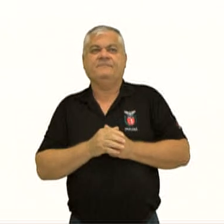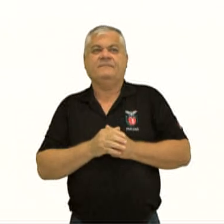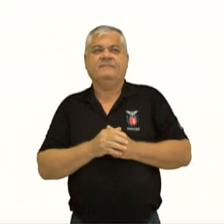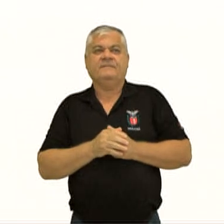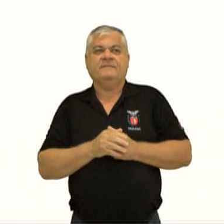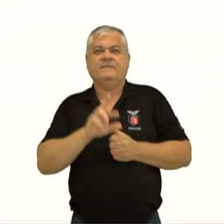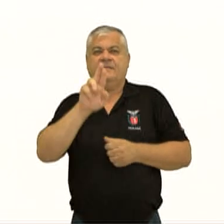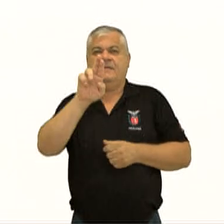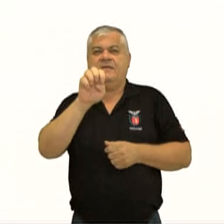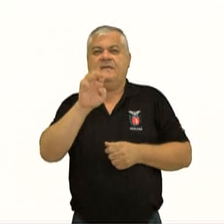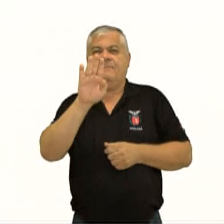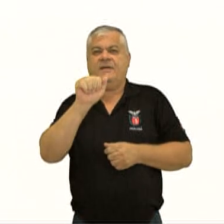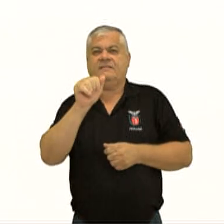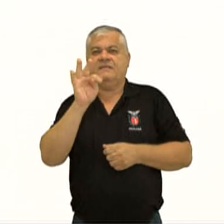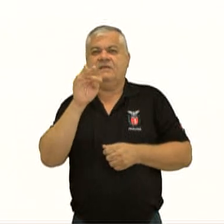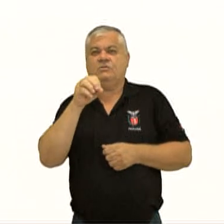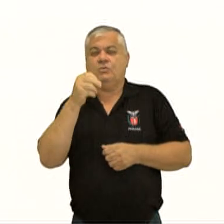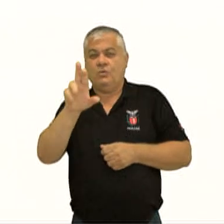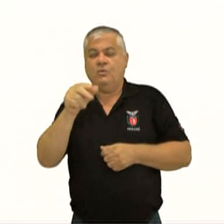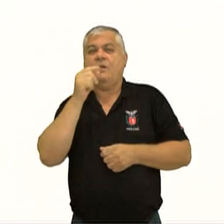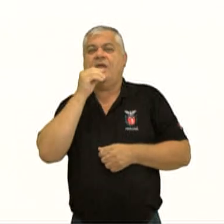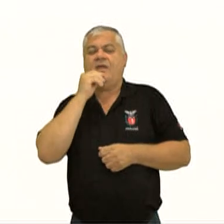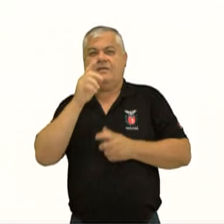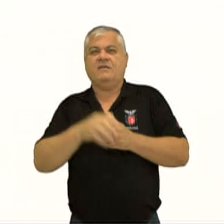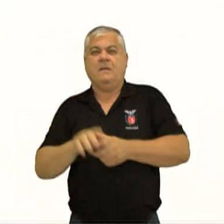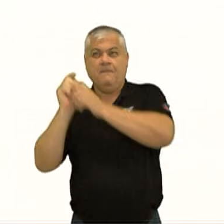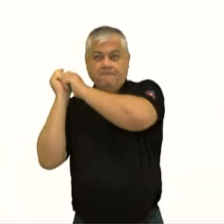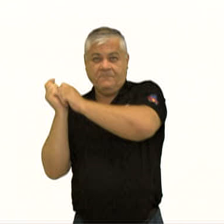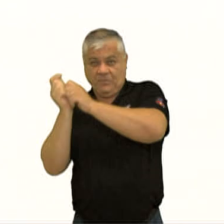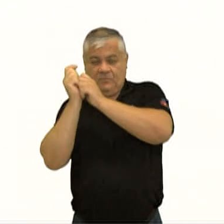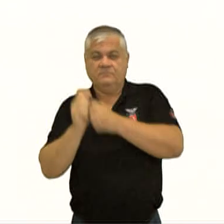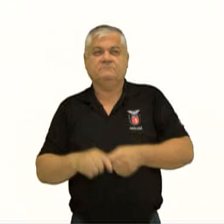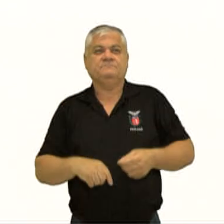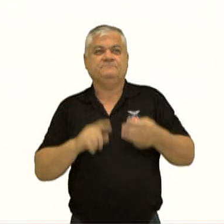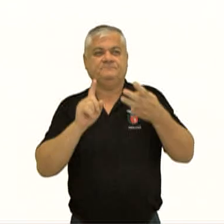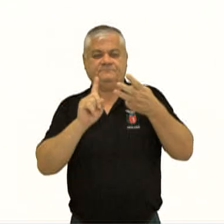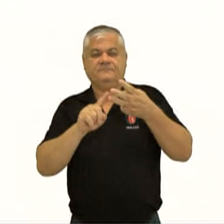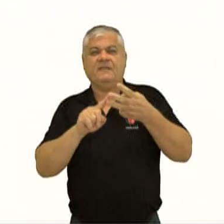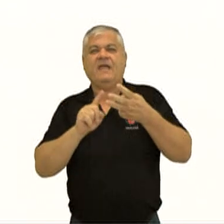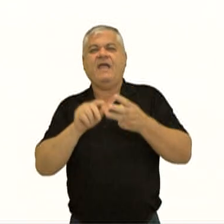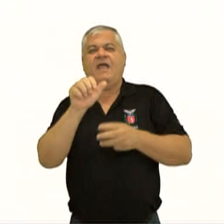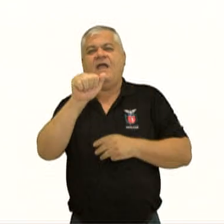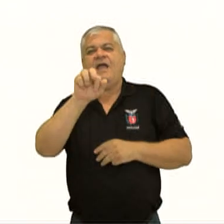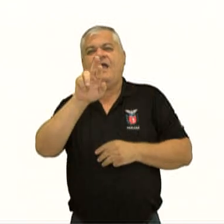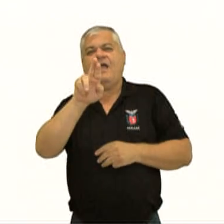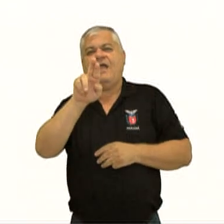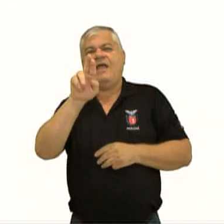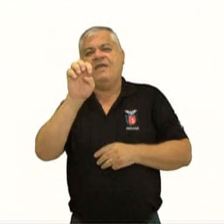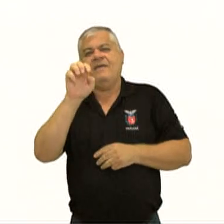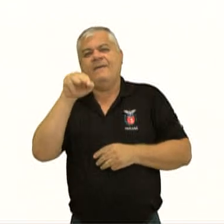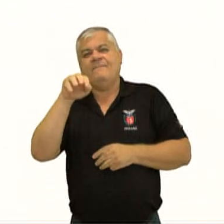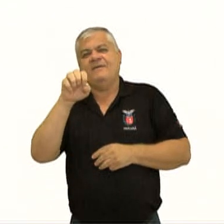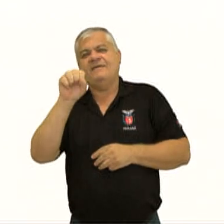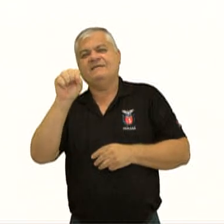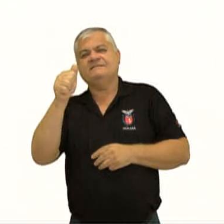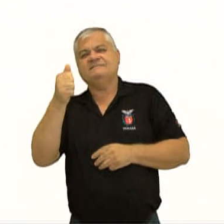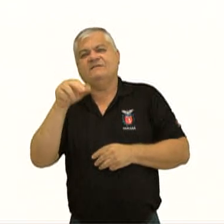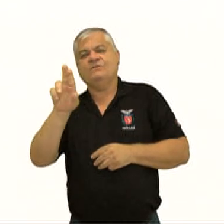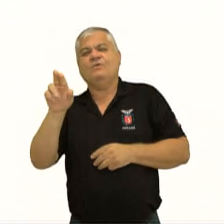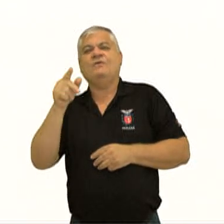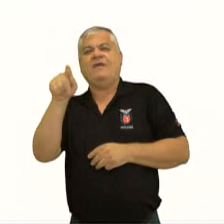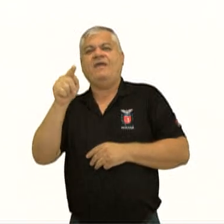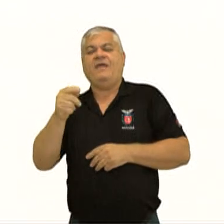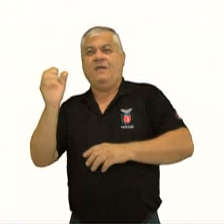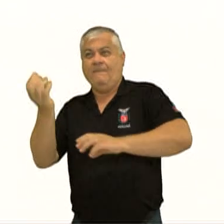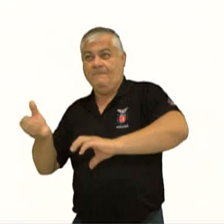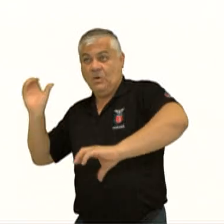O rebatedor, que é o que rebate as bolas para conquistar as bases. O arremessador, que é o pitcher, que ele lança a bola com